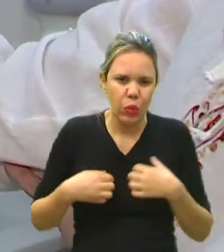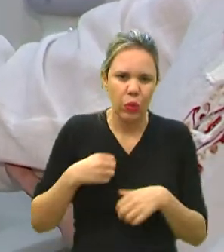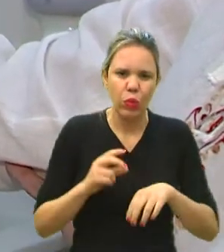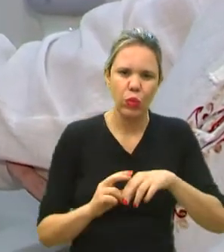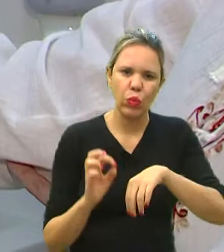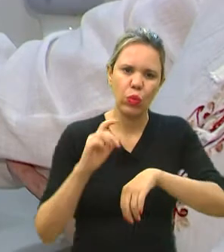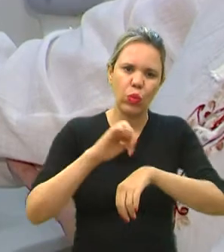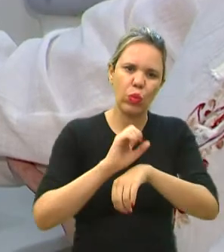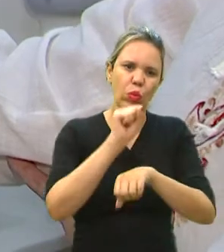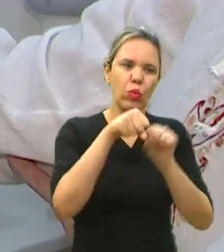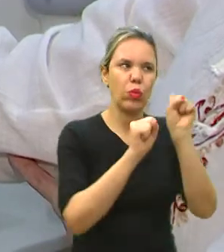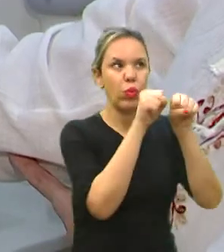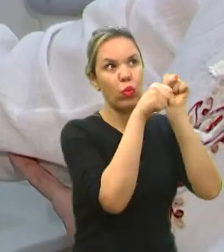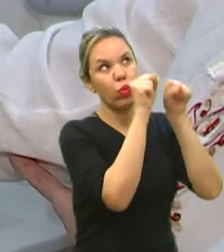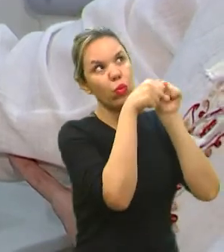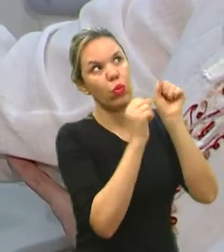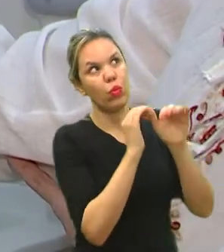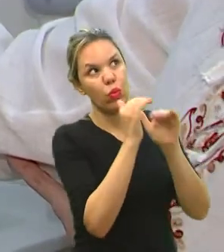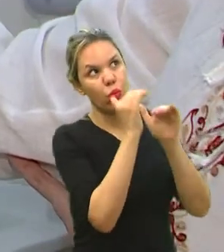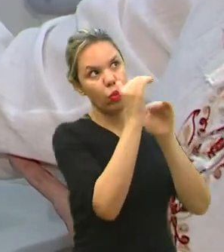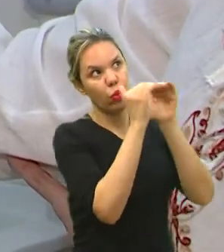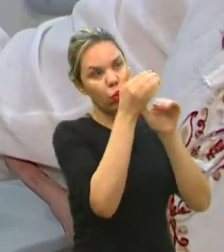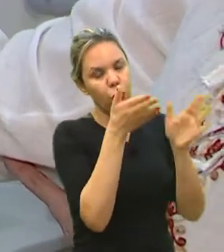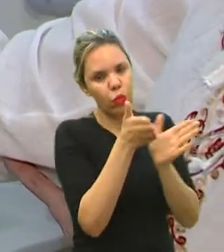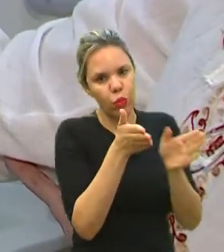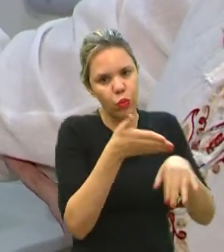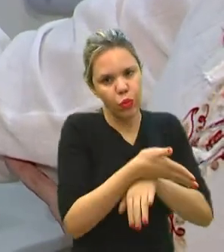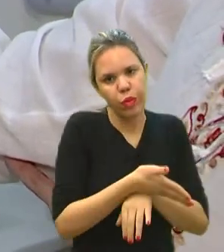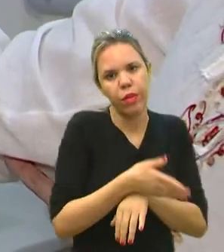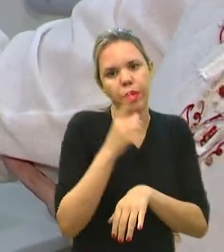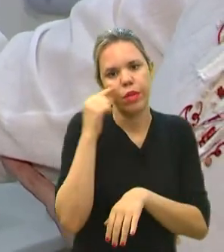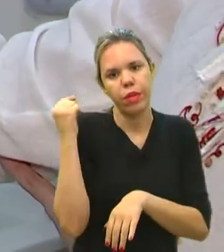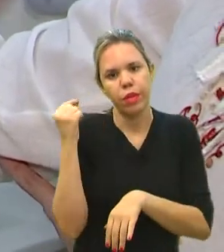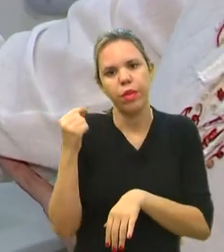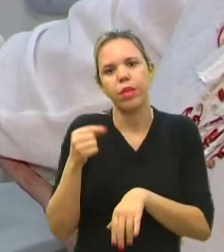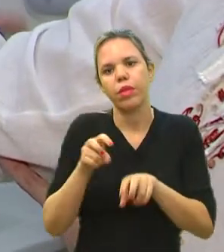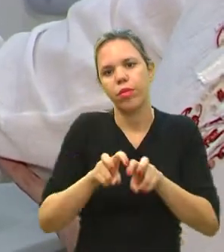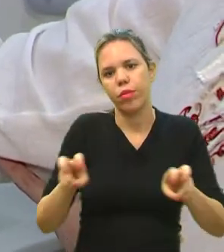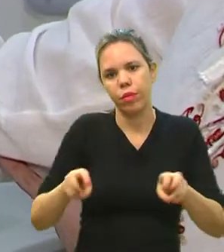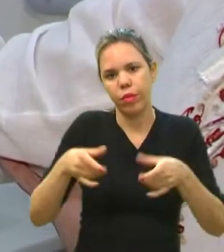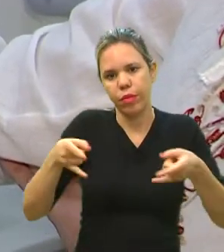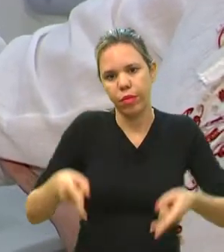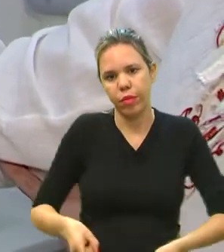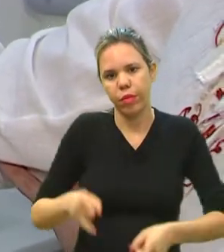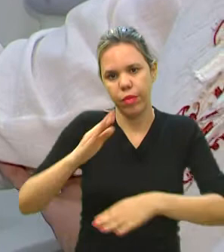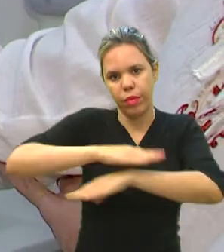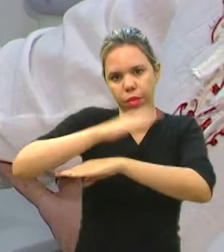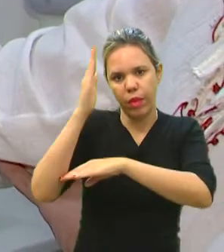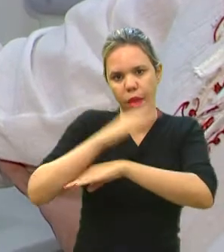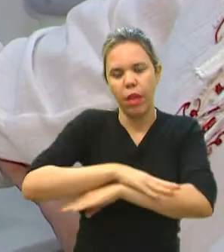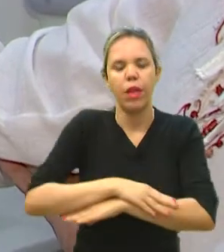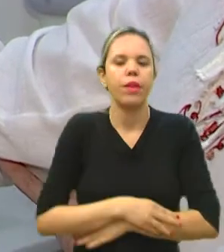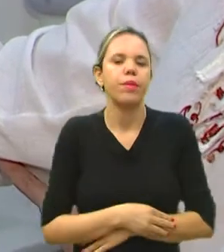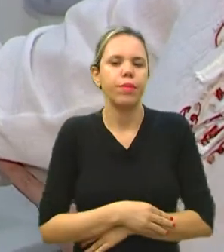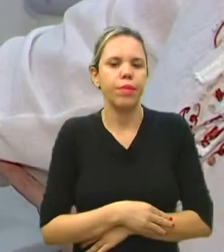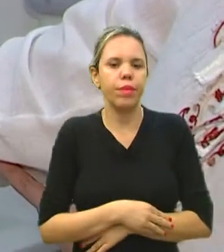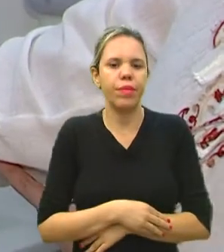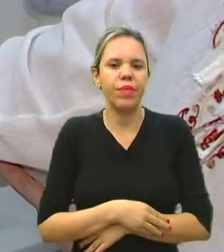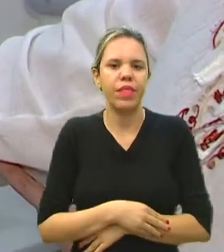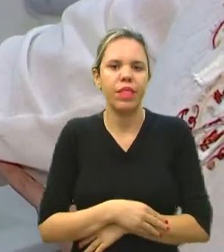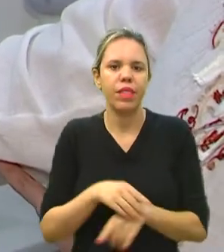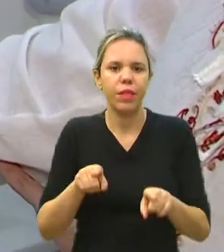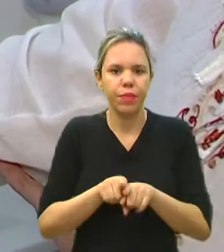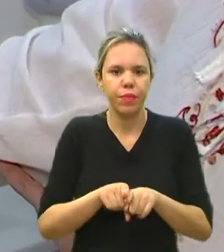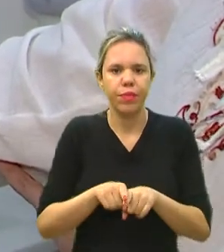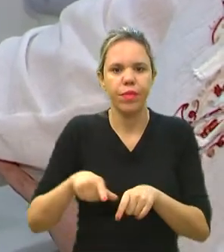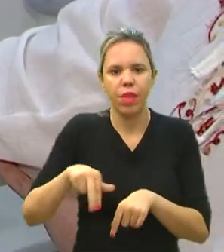Dificuldade ou relutância para subir em locais que normalmente são acessíveis para o gato, sofá, cama, janela. E